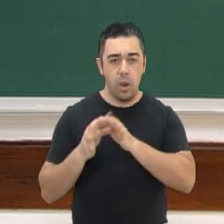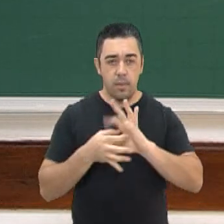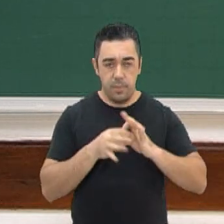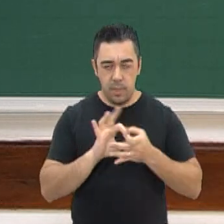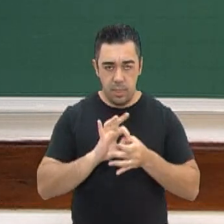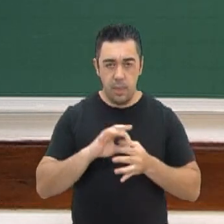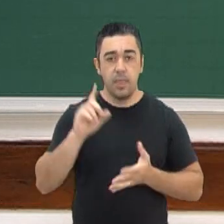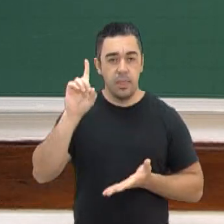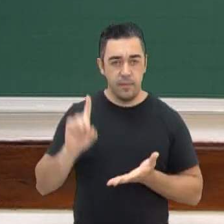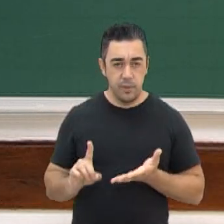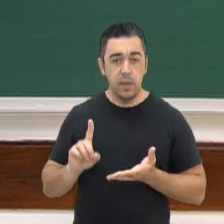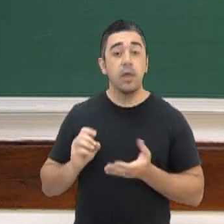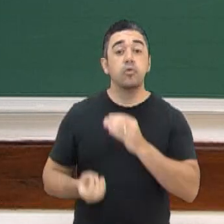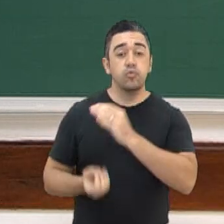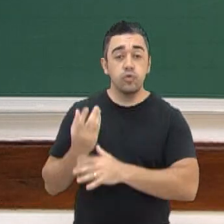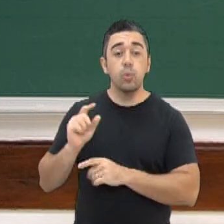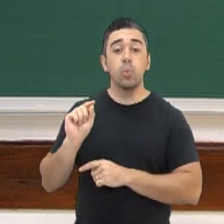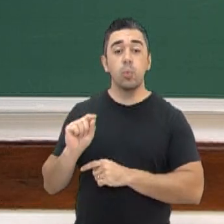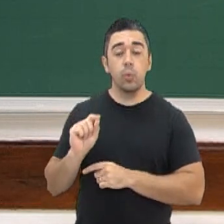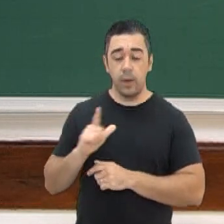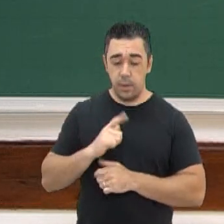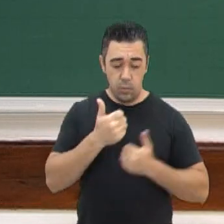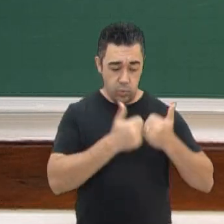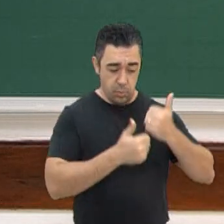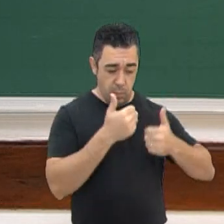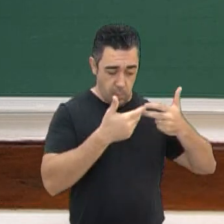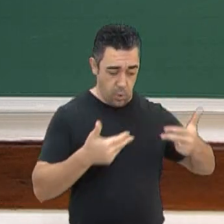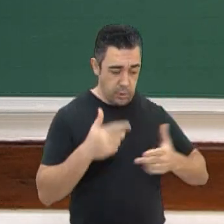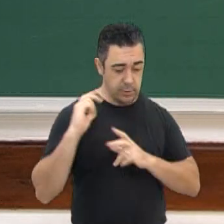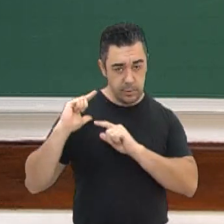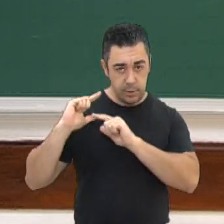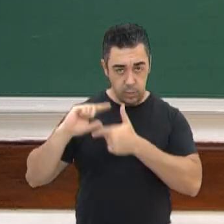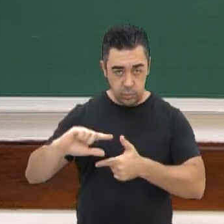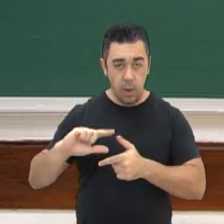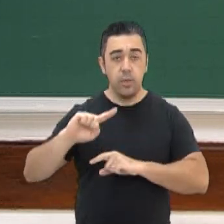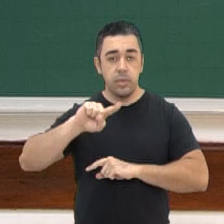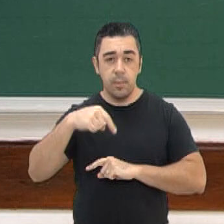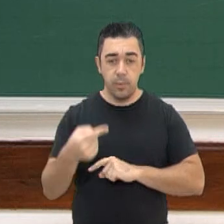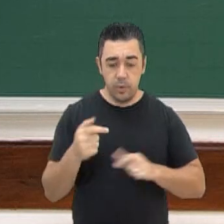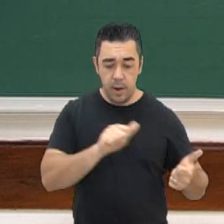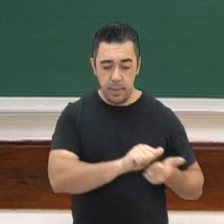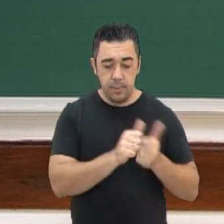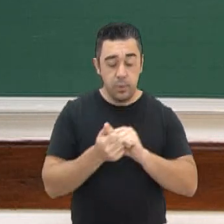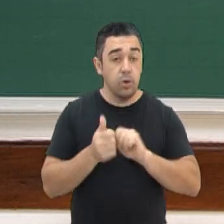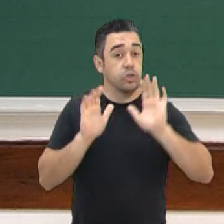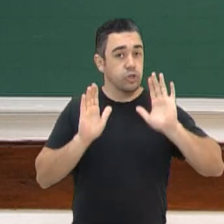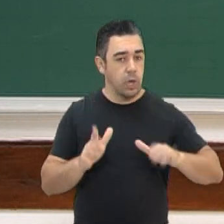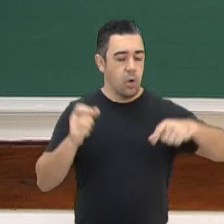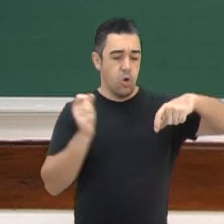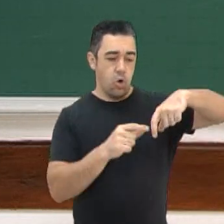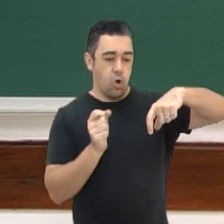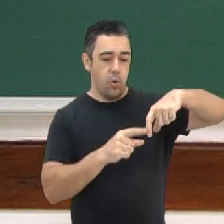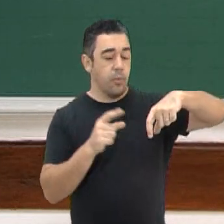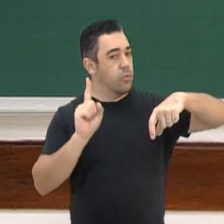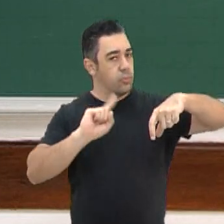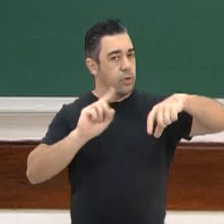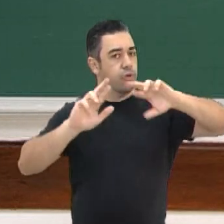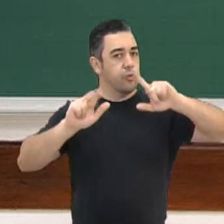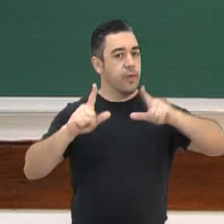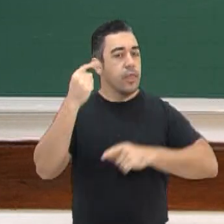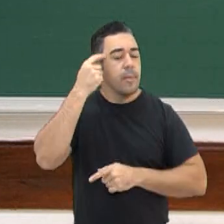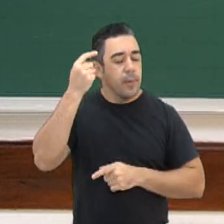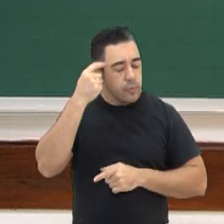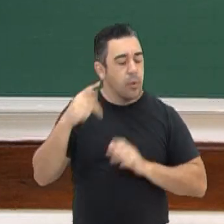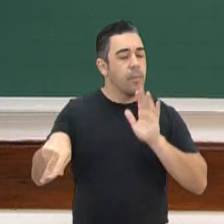elas surgiram a partir do esporte tradicional. O goalball, ele começou especificamente, ele foi pensado